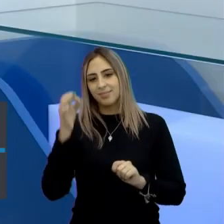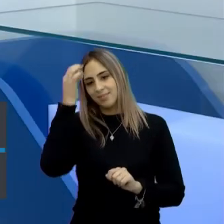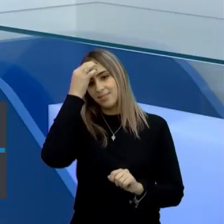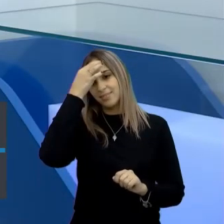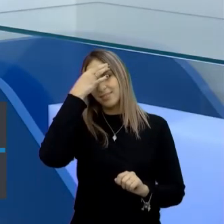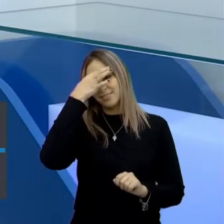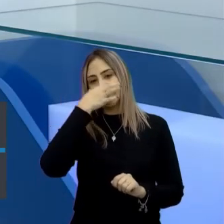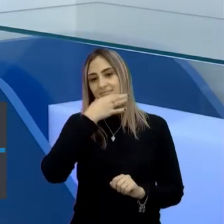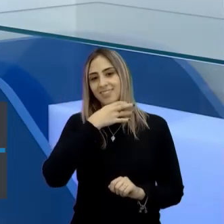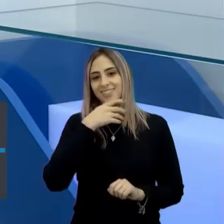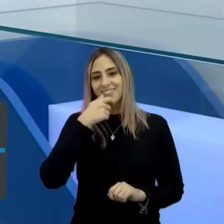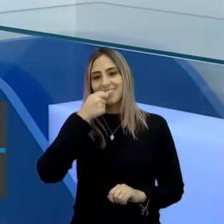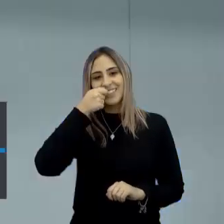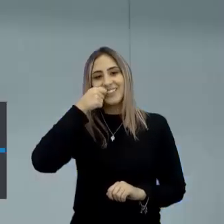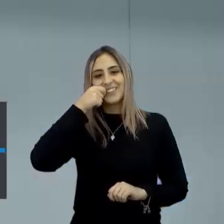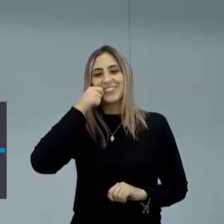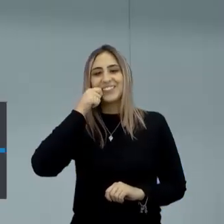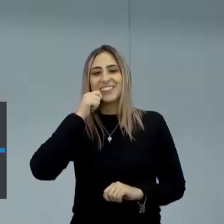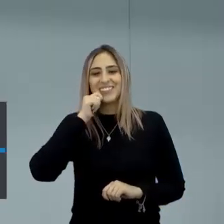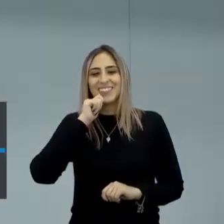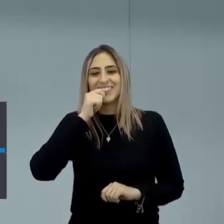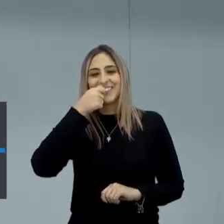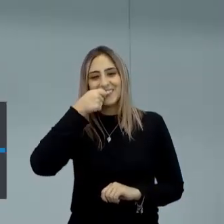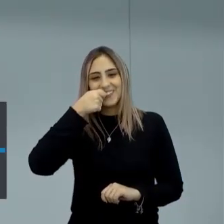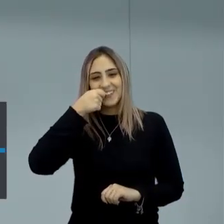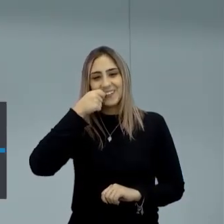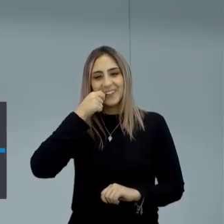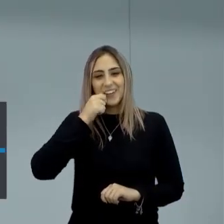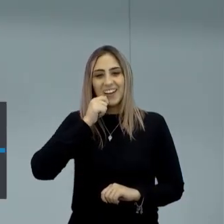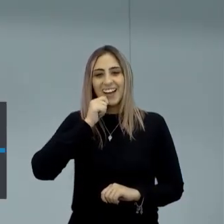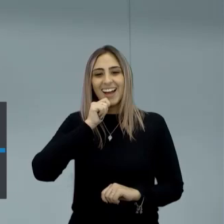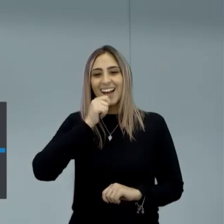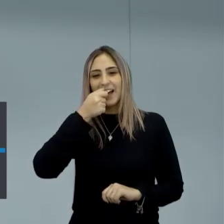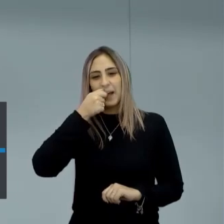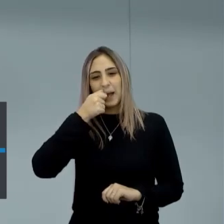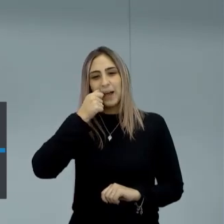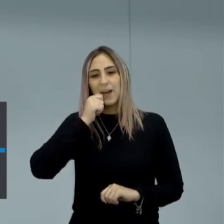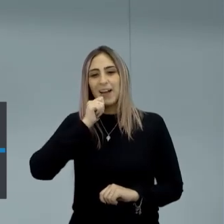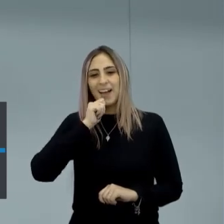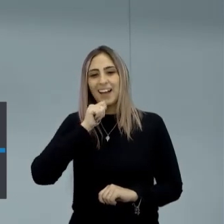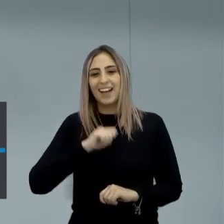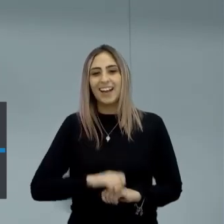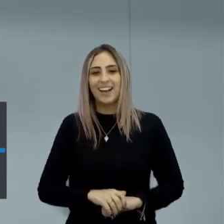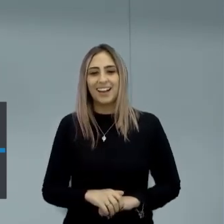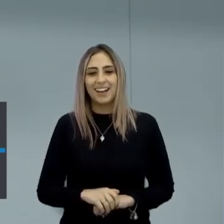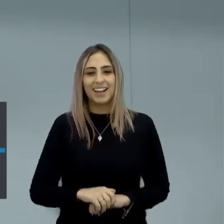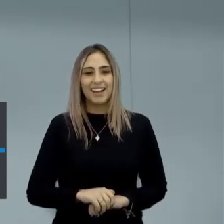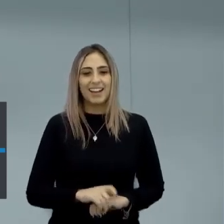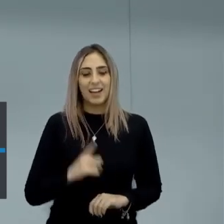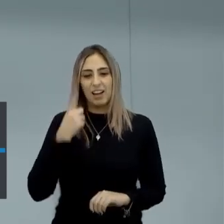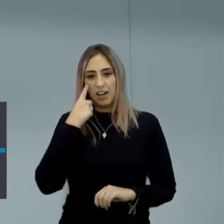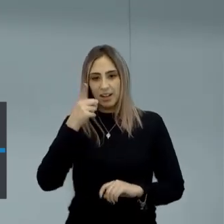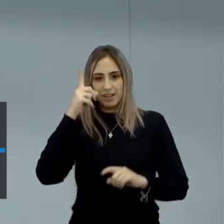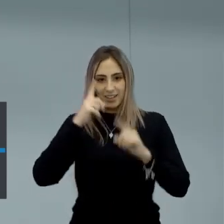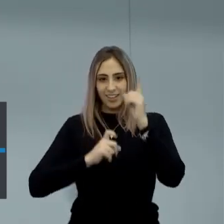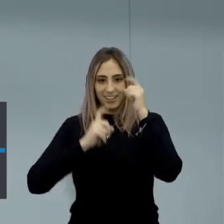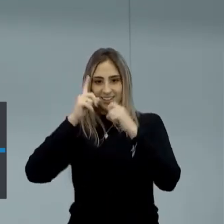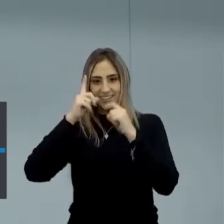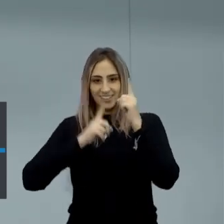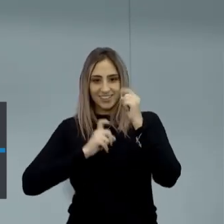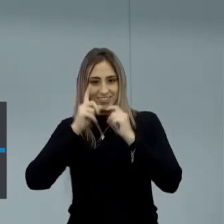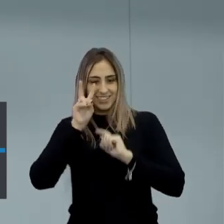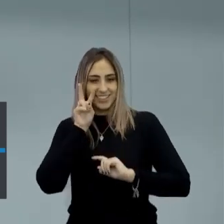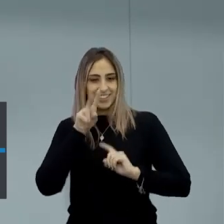fiz? É porque me espanta o sinal. Eu nem percebi que eu fiz. Ó a expressão. Ó a